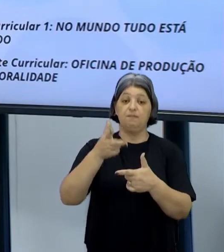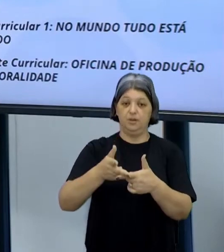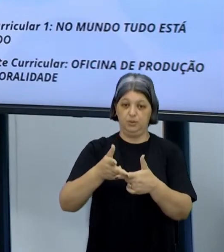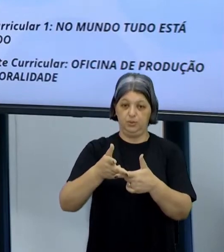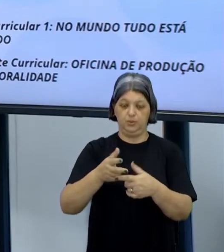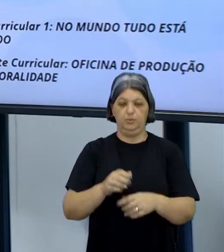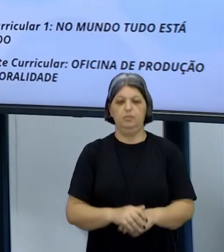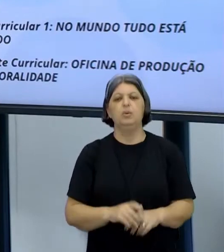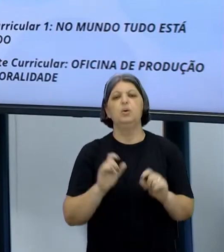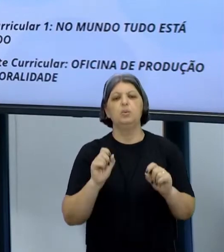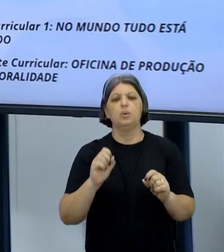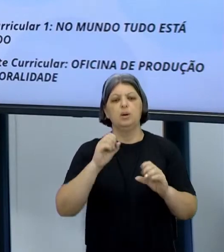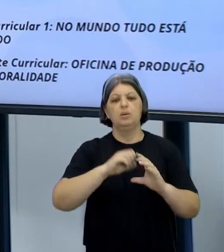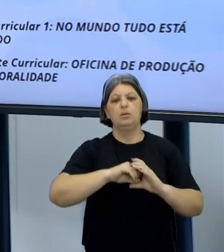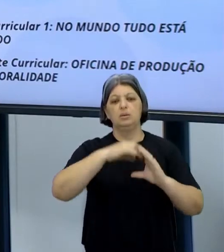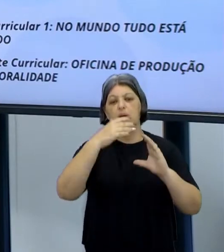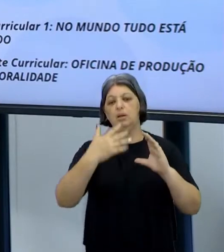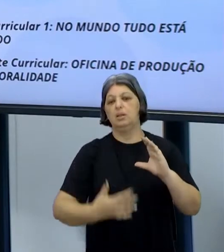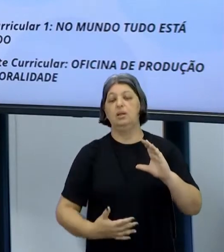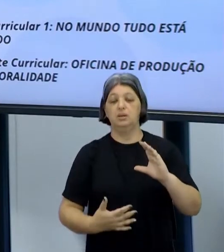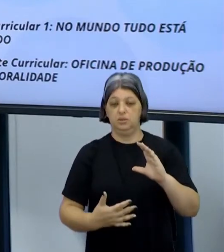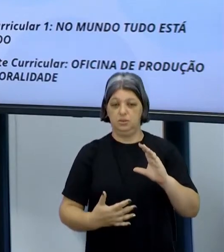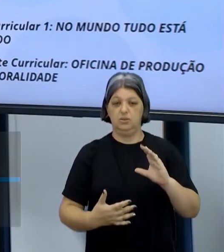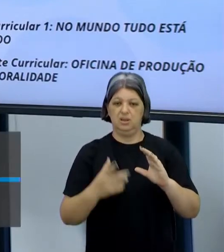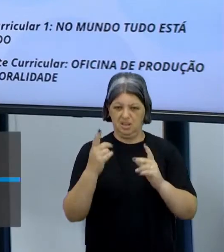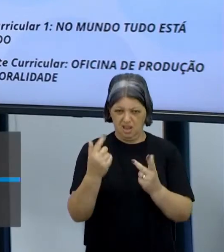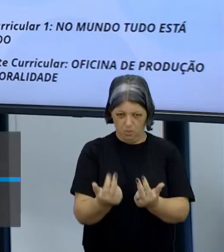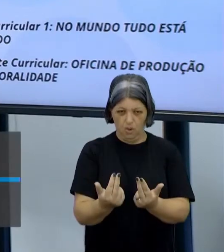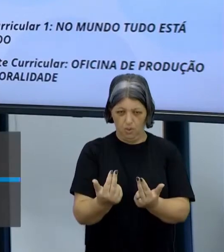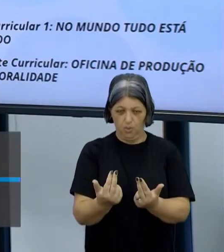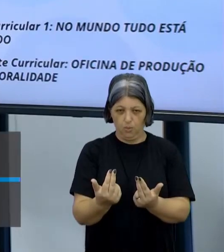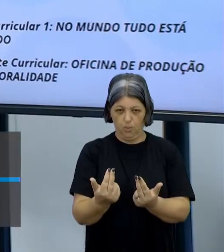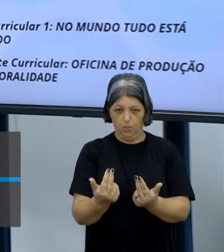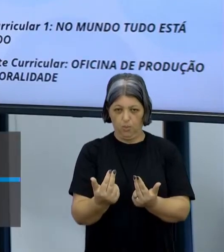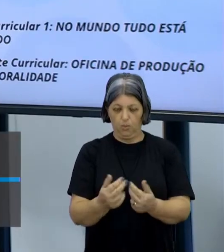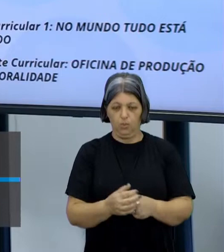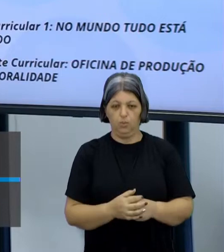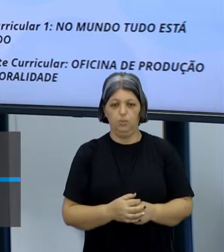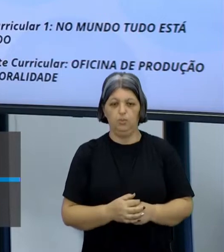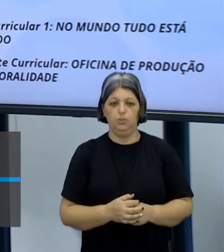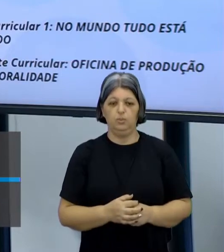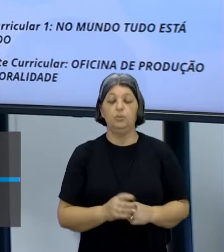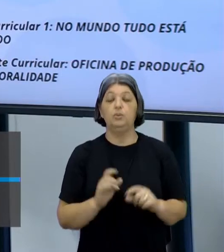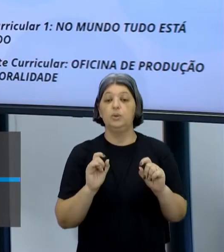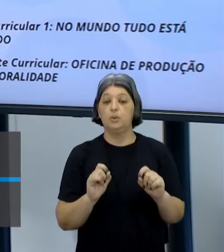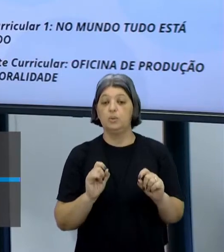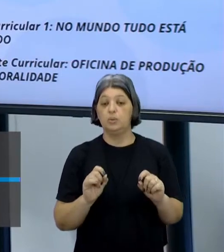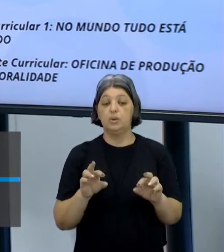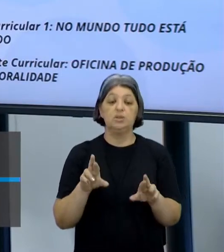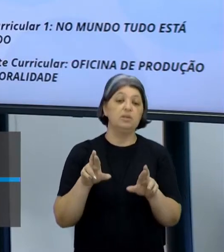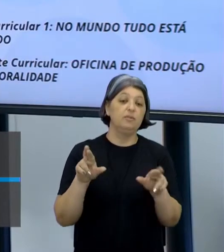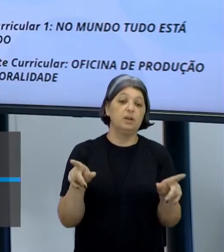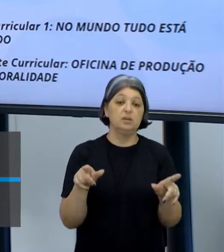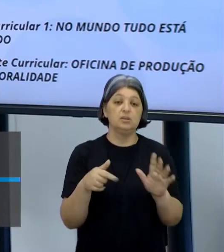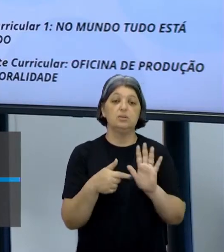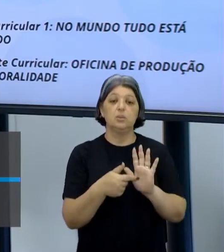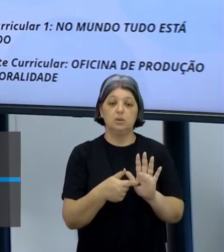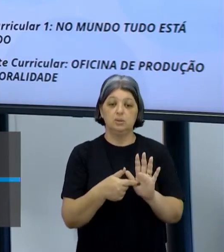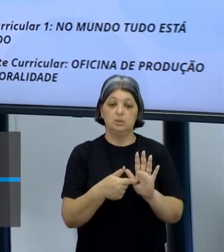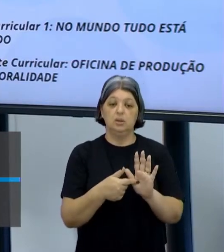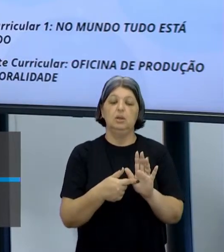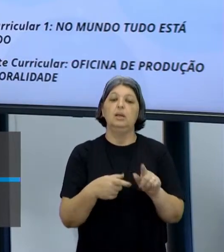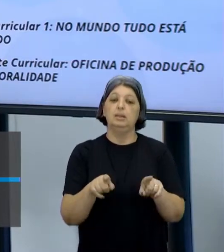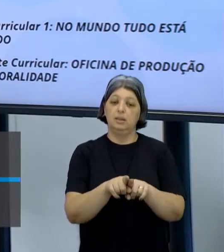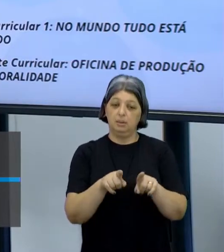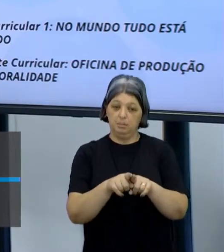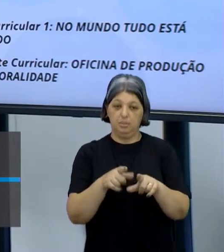aí quais são as características, são iguaizinhas, qual característica que está diferente, a linguagem também